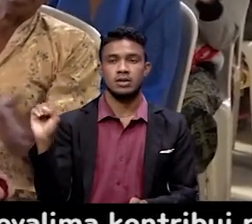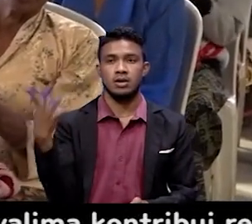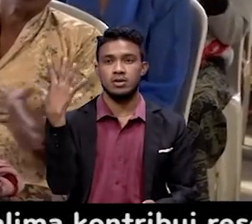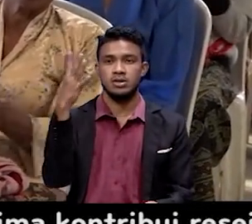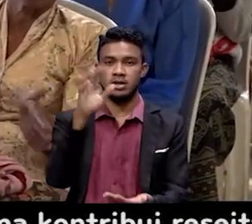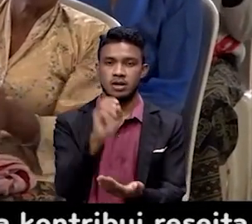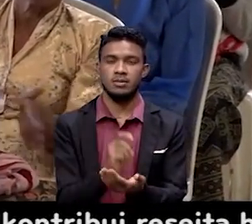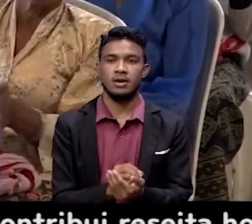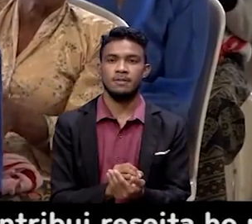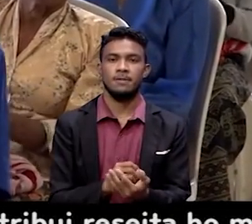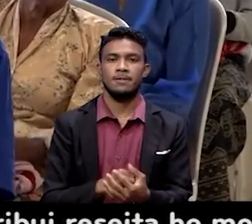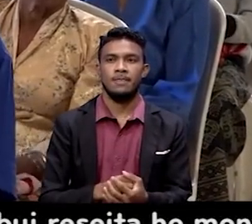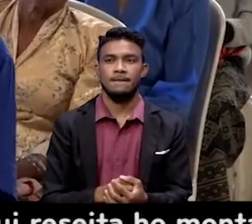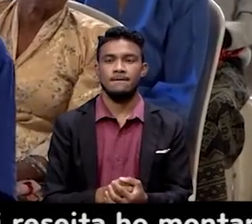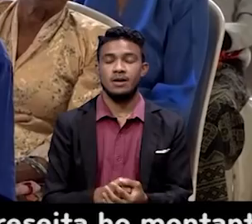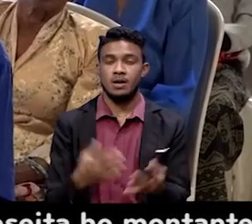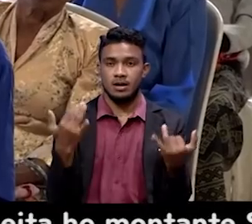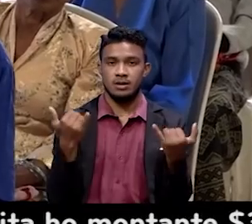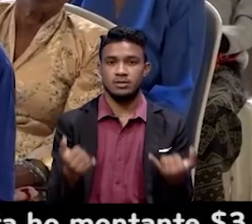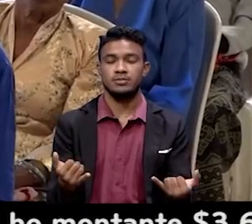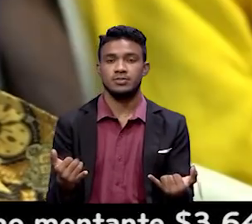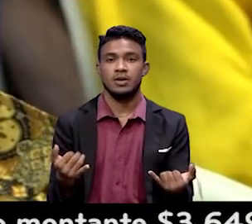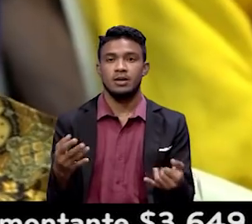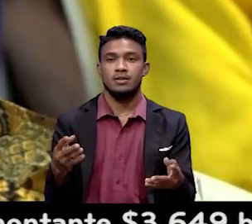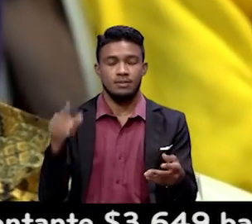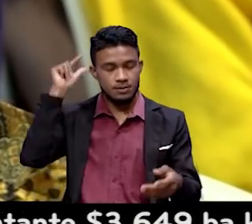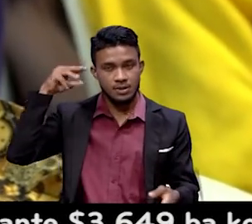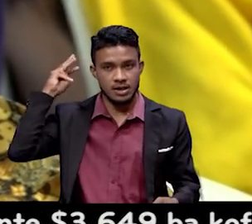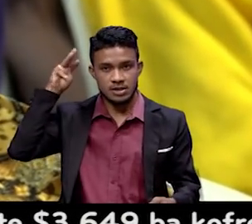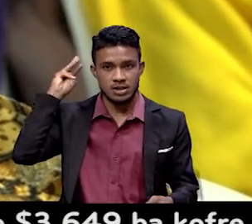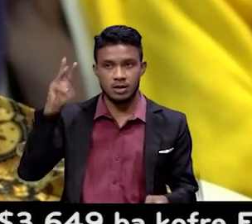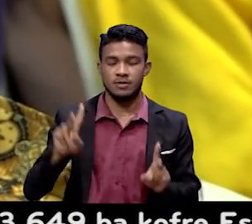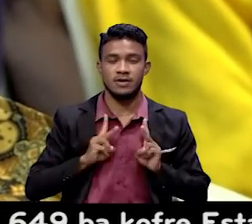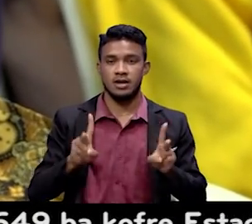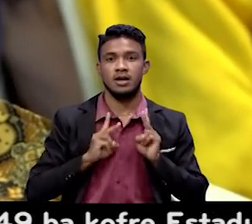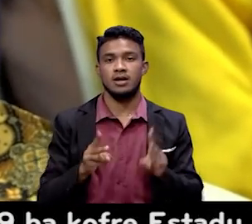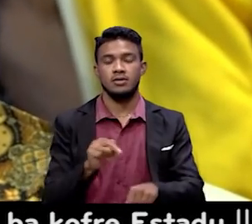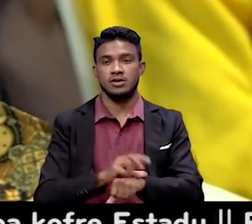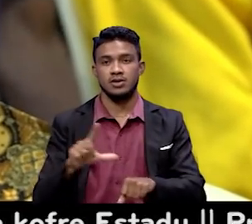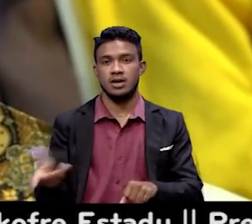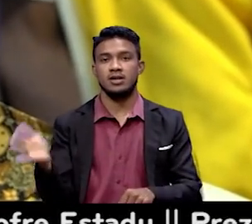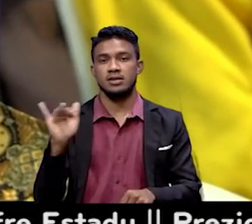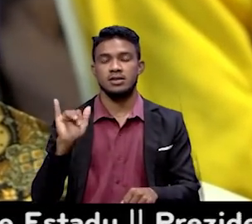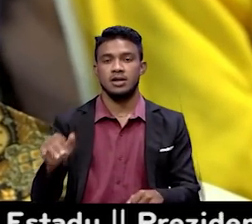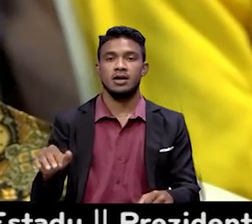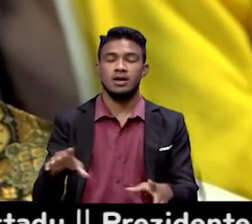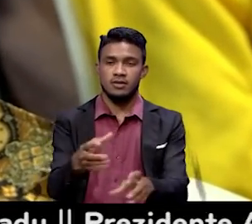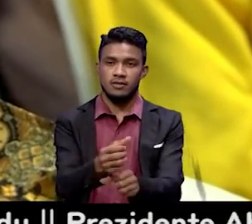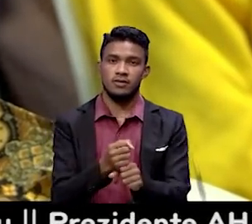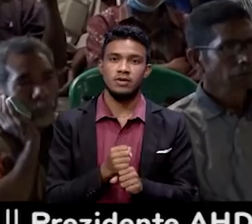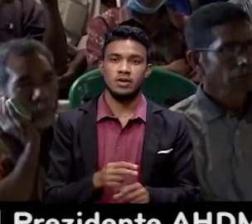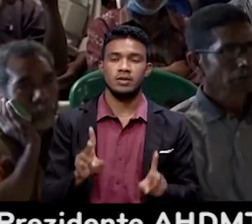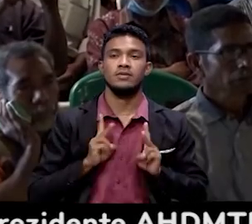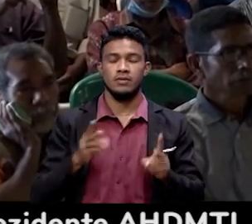ona. Foi na Laisne, Ministério dos Assuntos Combatentes Libertação Nacional, dissolveu na Comissão